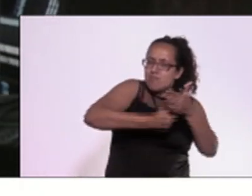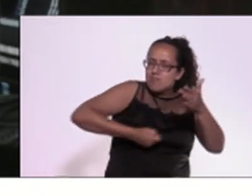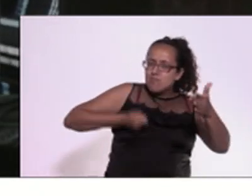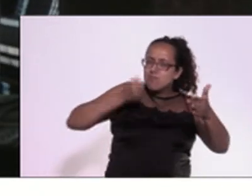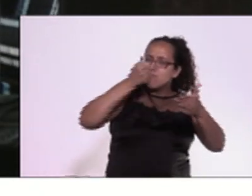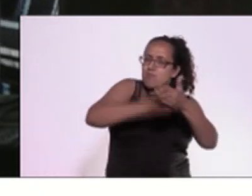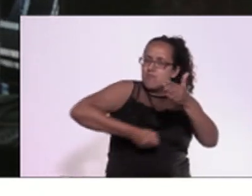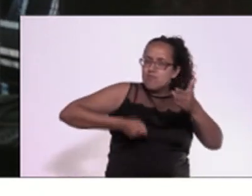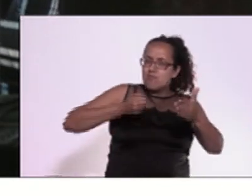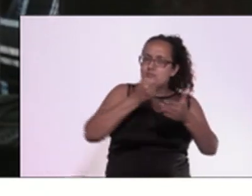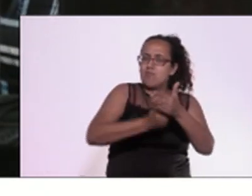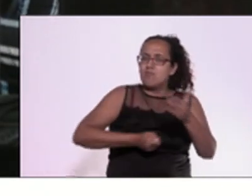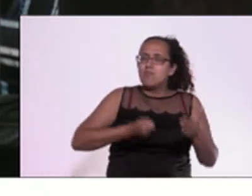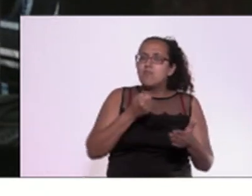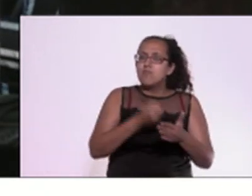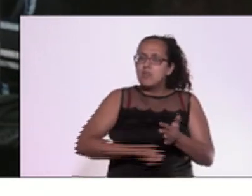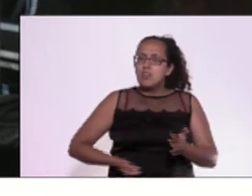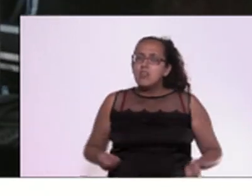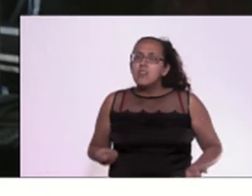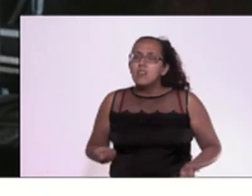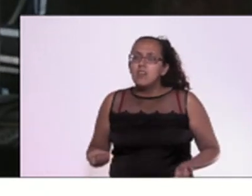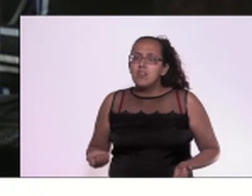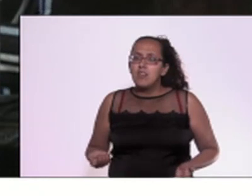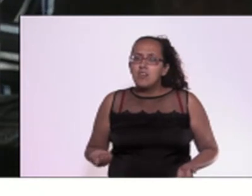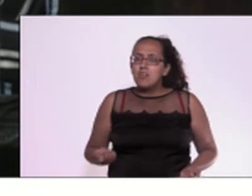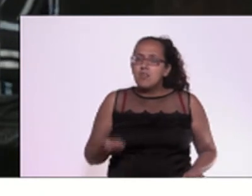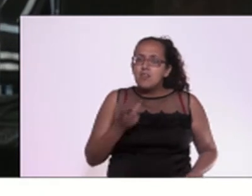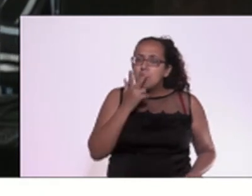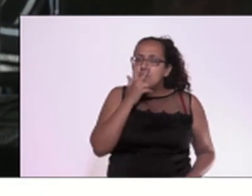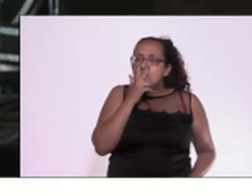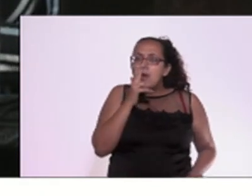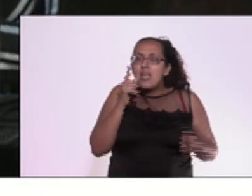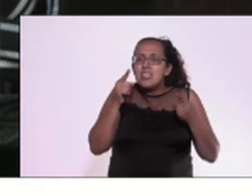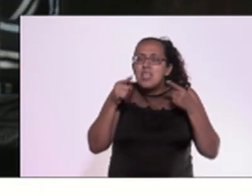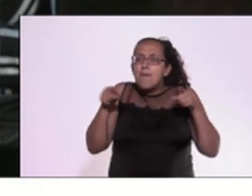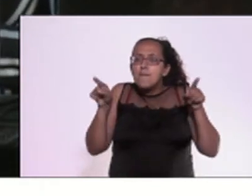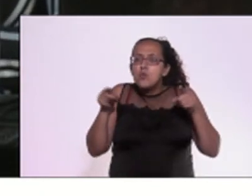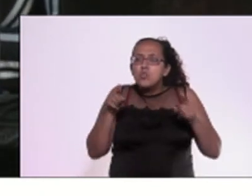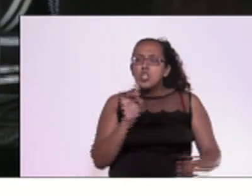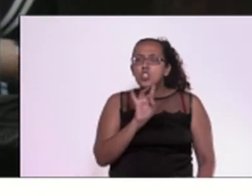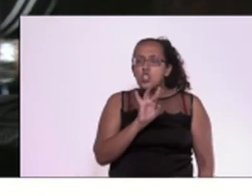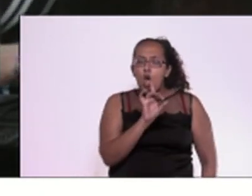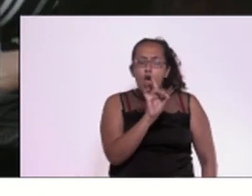comigo, ele desde os 14 anos, e ele sempre ficava,